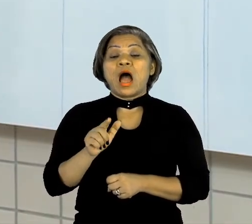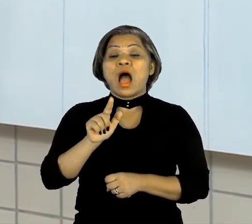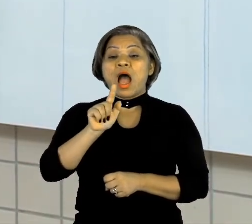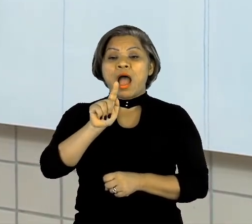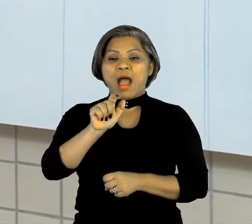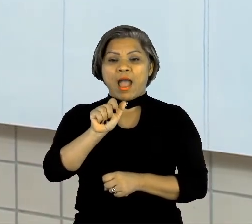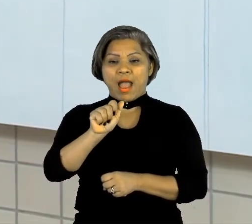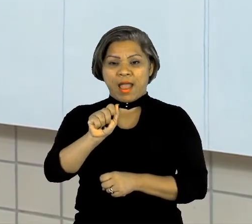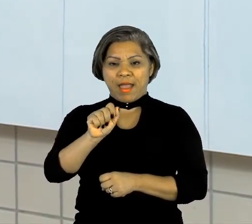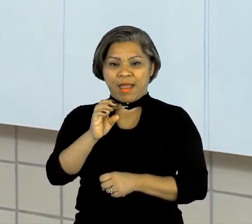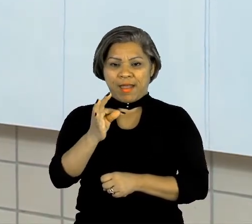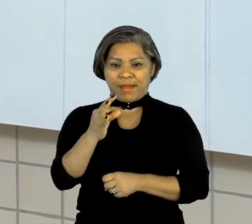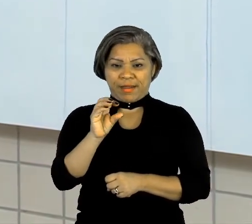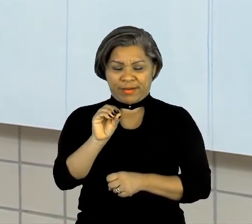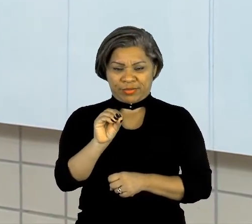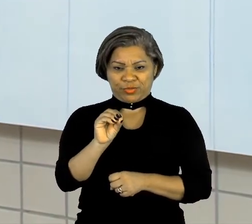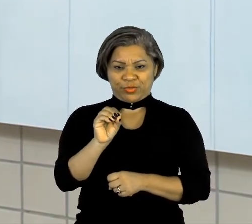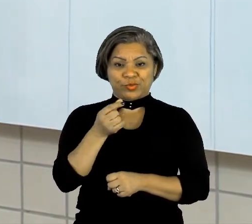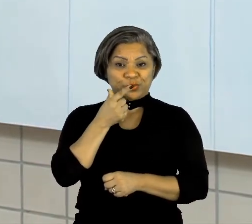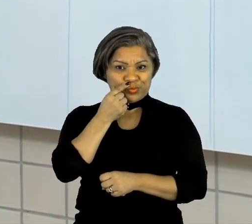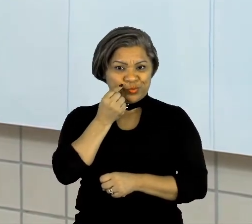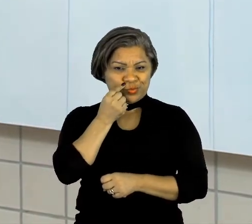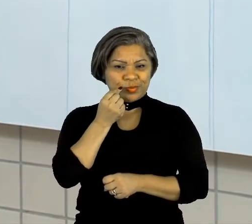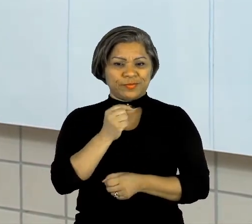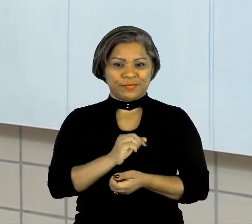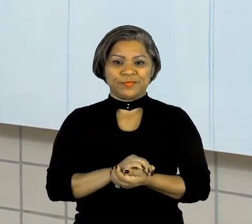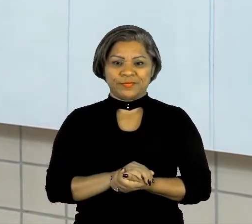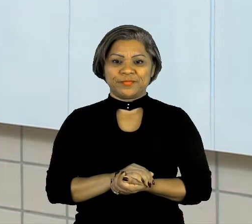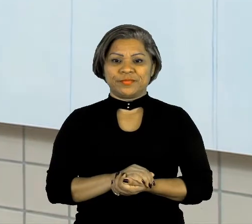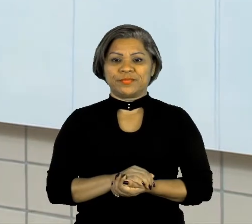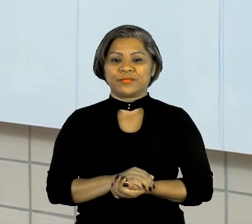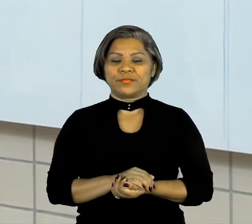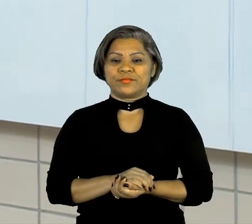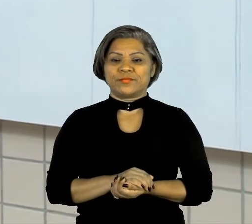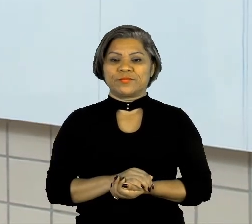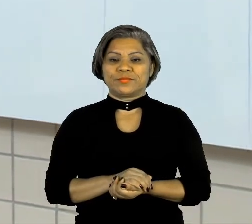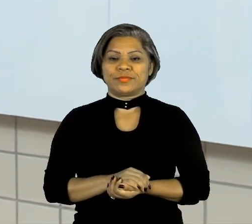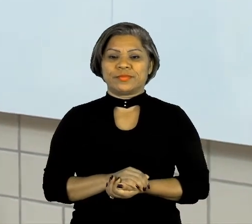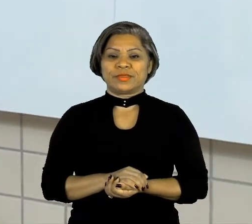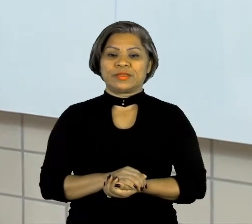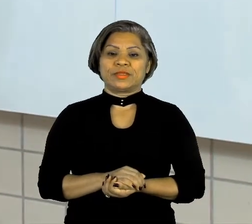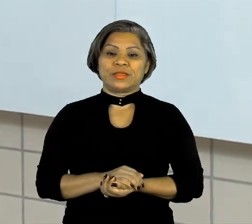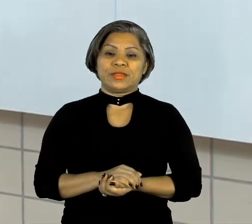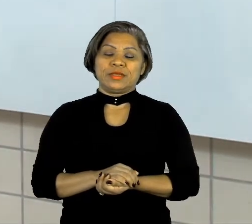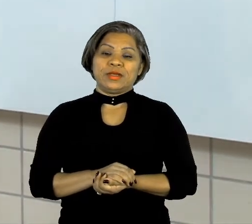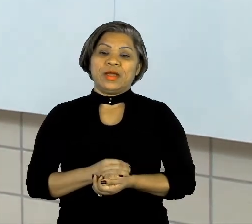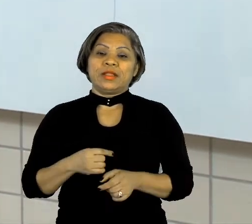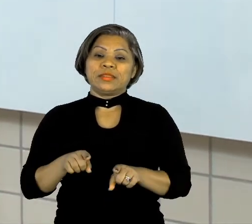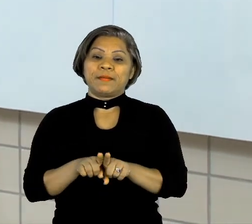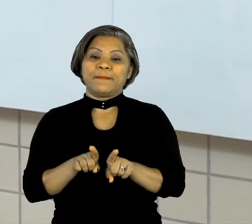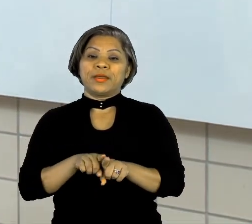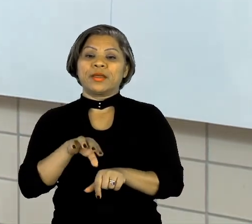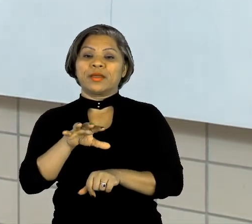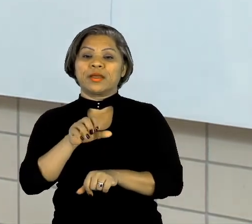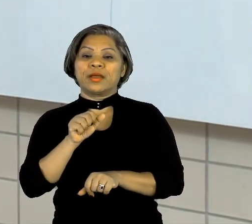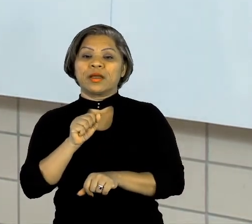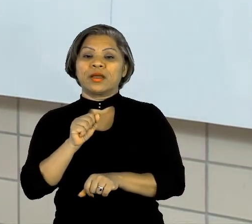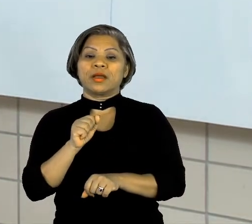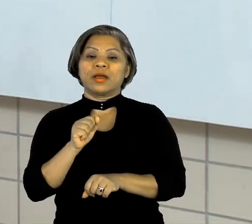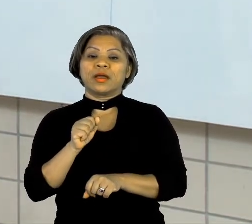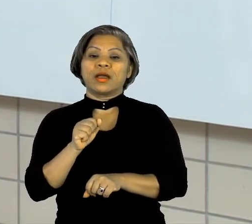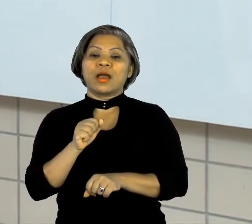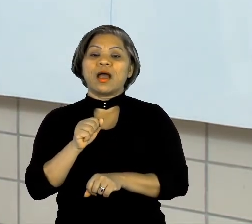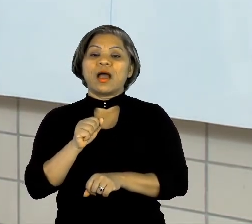gato, certo? Para a gente explorar aqui direitinho. E nós vamos pegar a